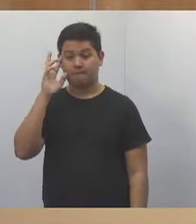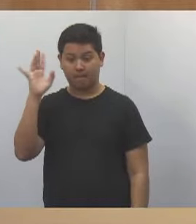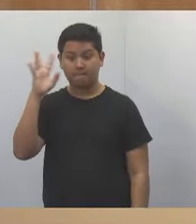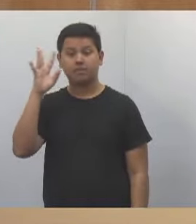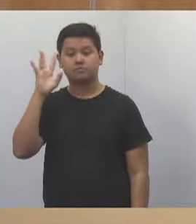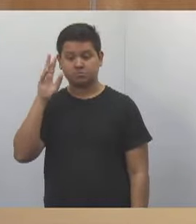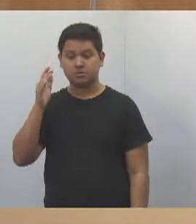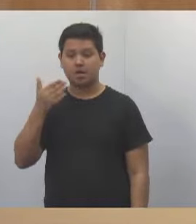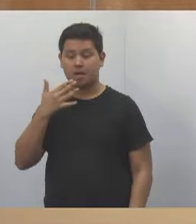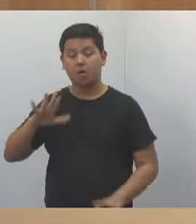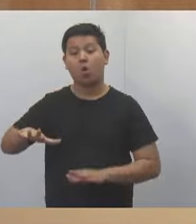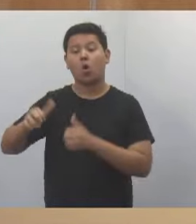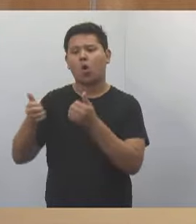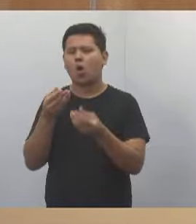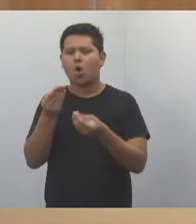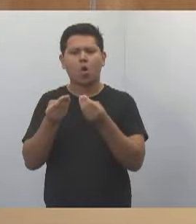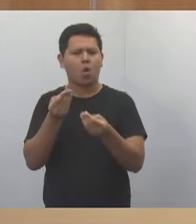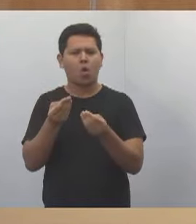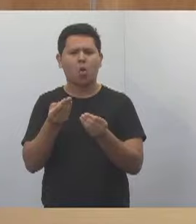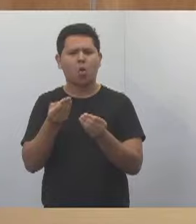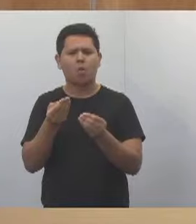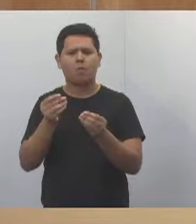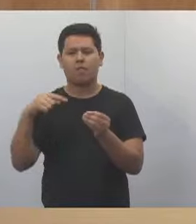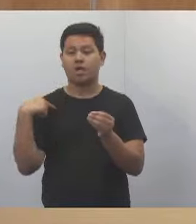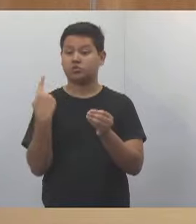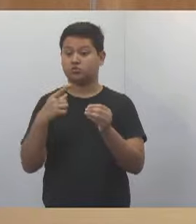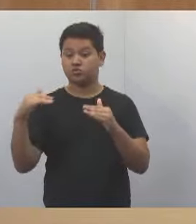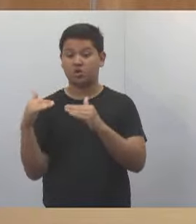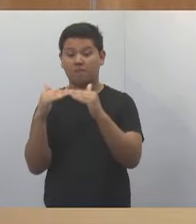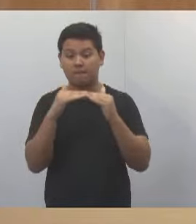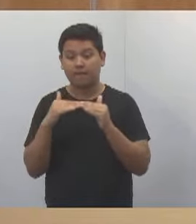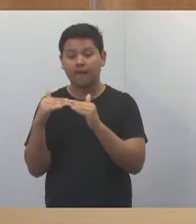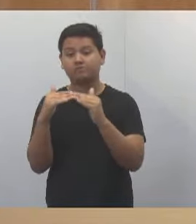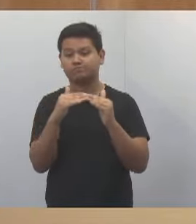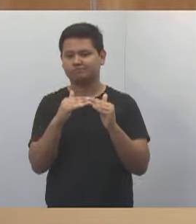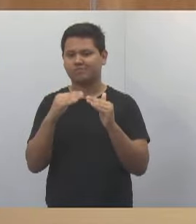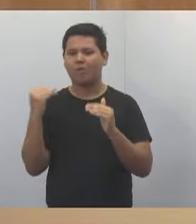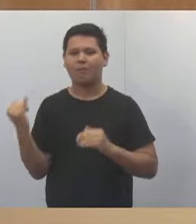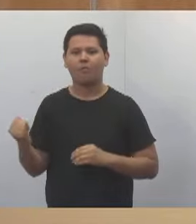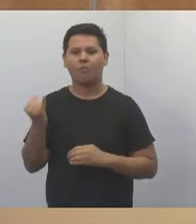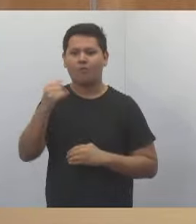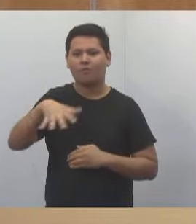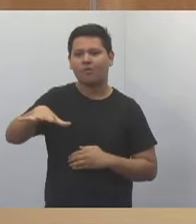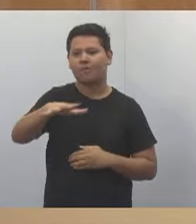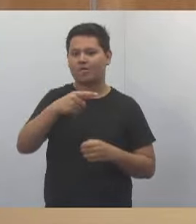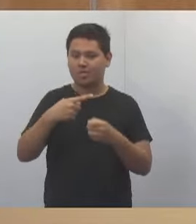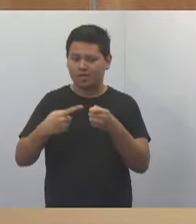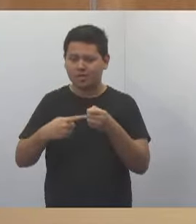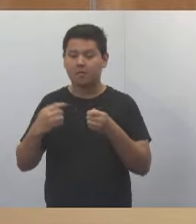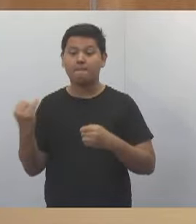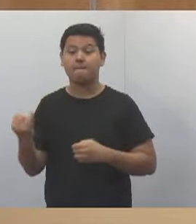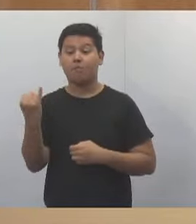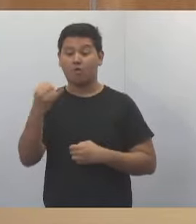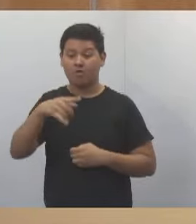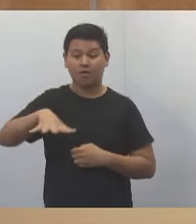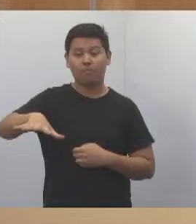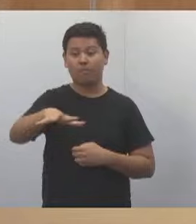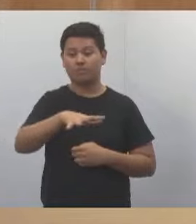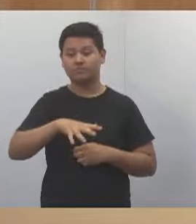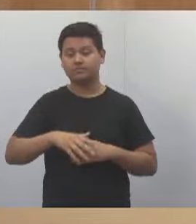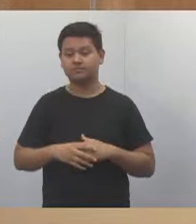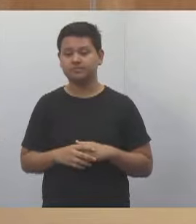melhor como que ia chegar no bom senso. O projeto será muito importante para a cidade, será muito importante para a